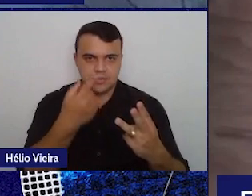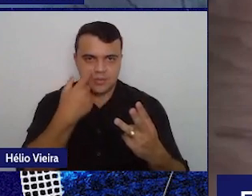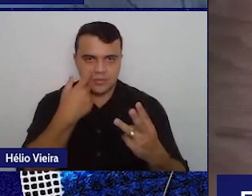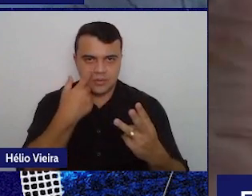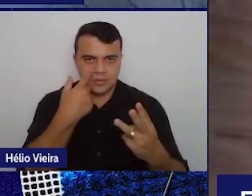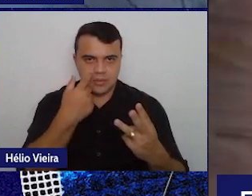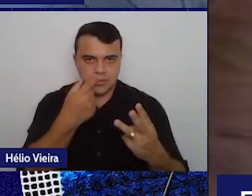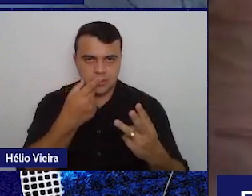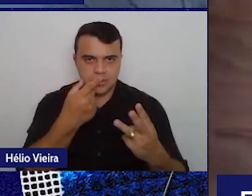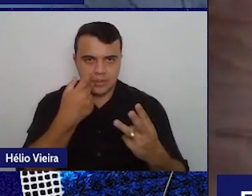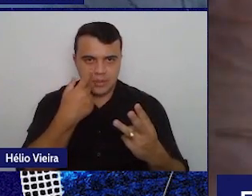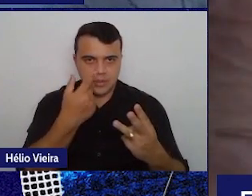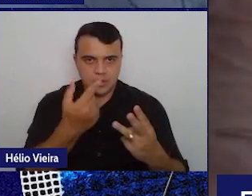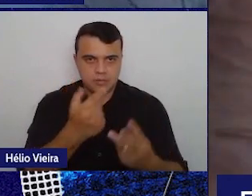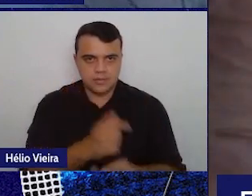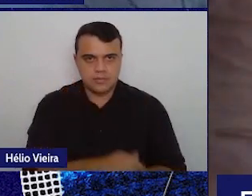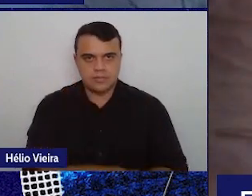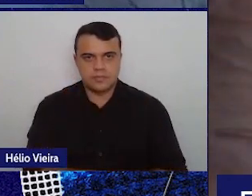entrei,